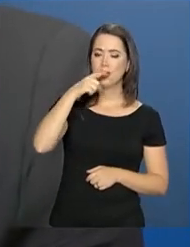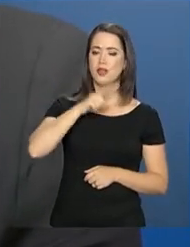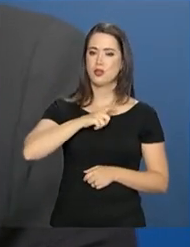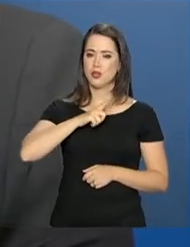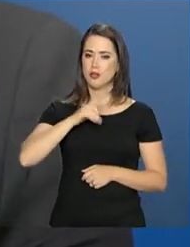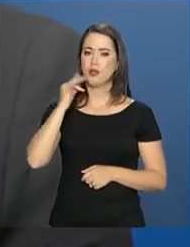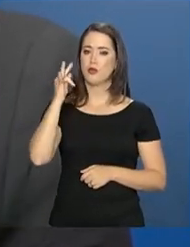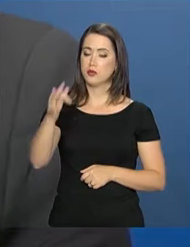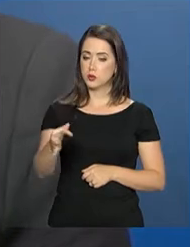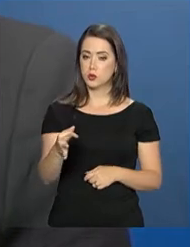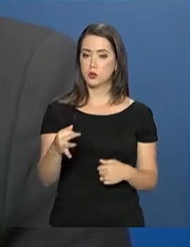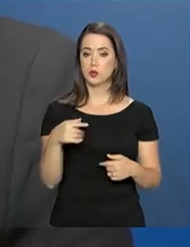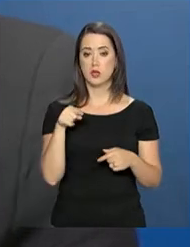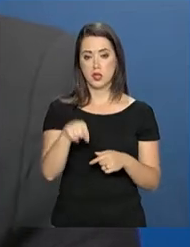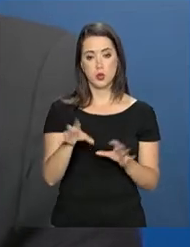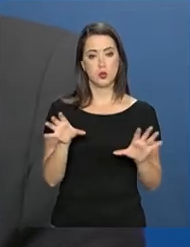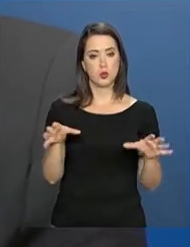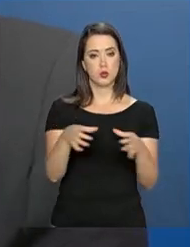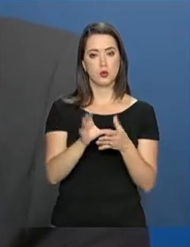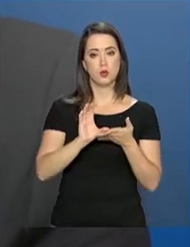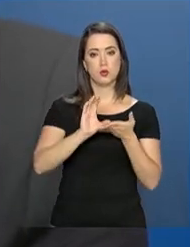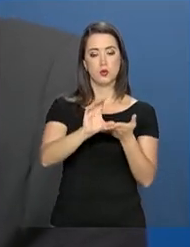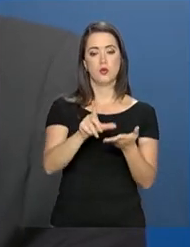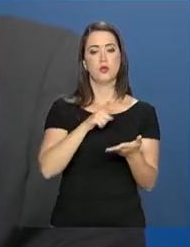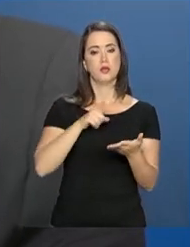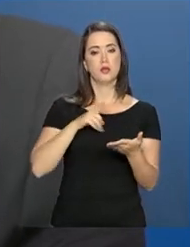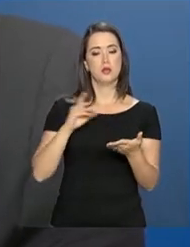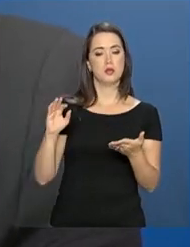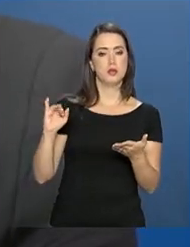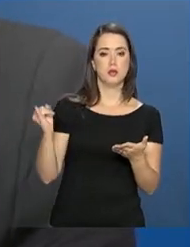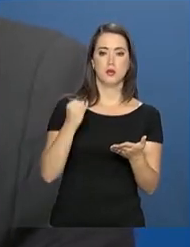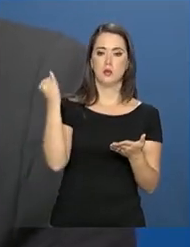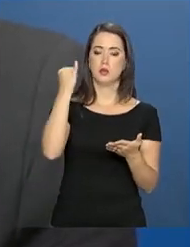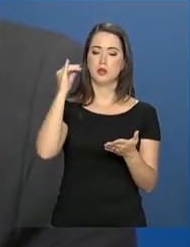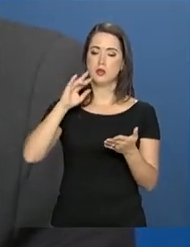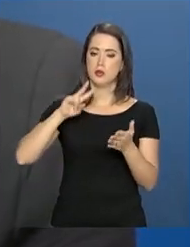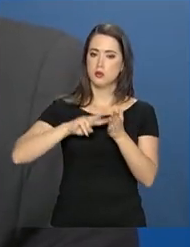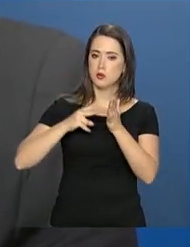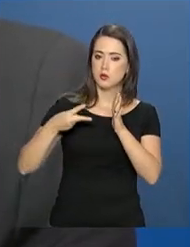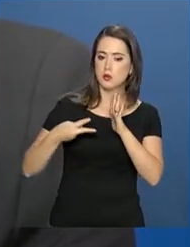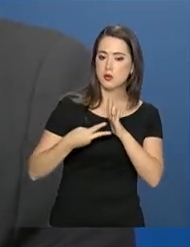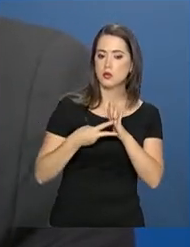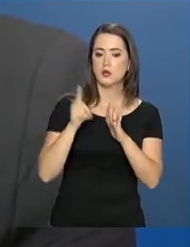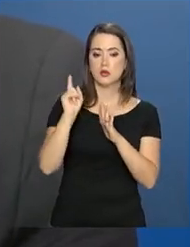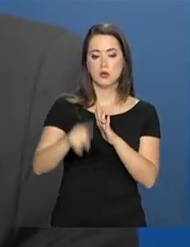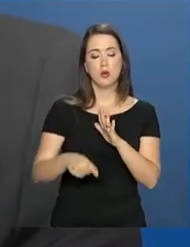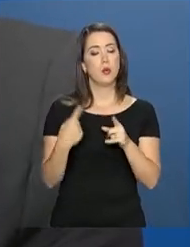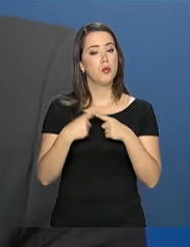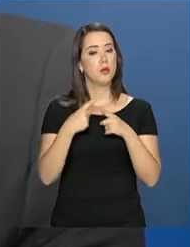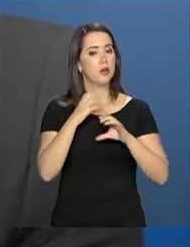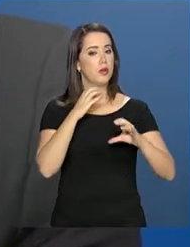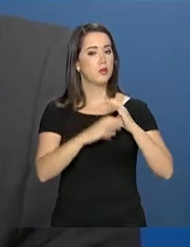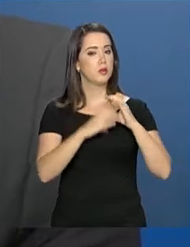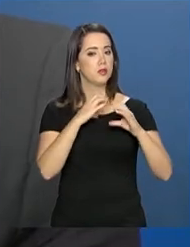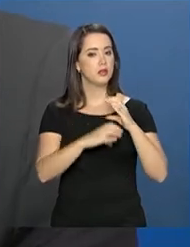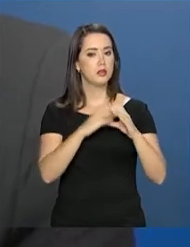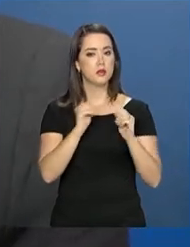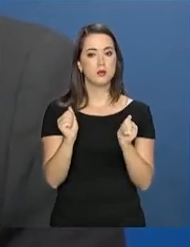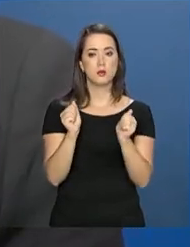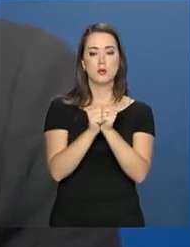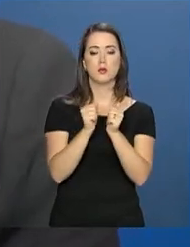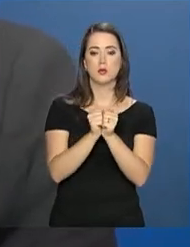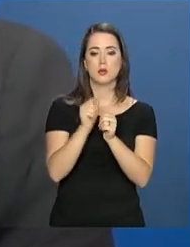este conselho é tem uma simbologia muito importante na medida em que ele é um canal de interlocução direta